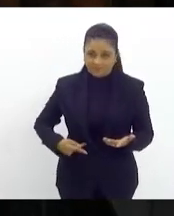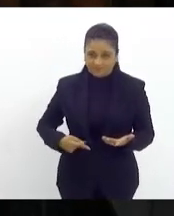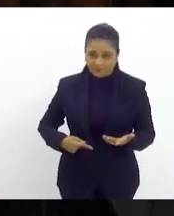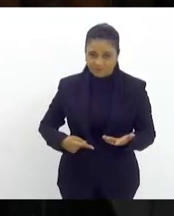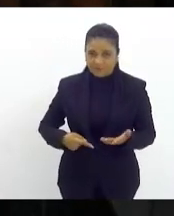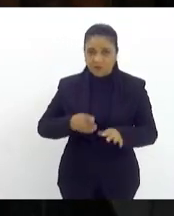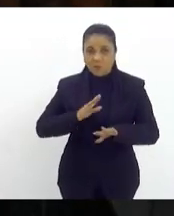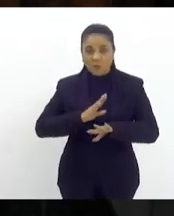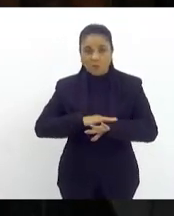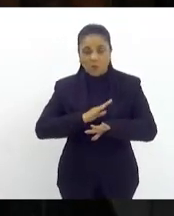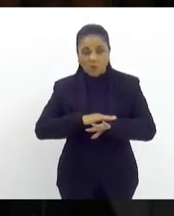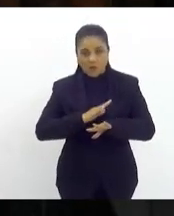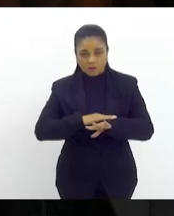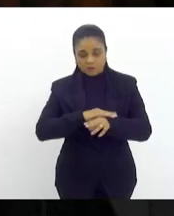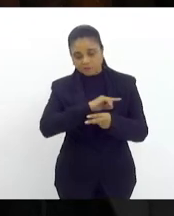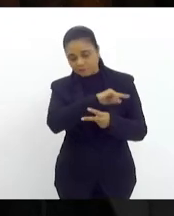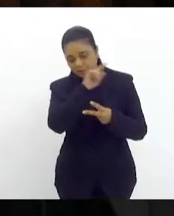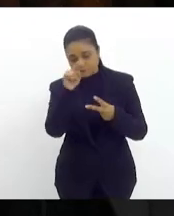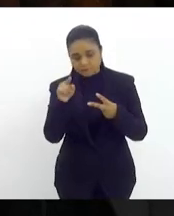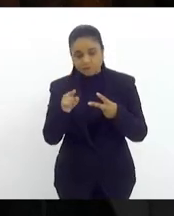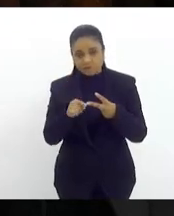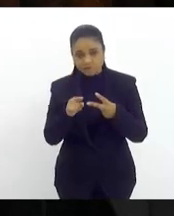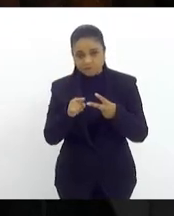trazer uma outra questão